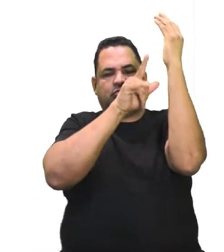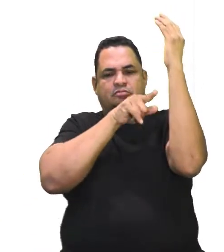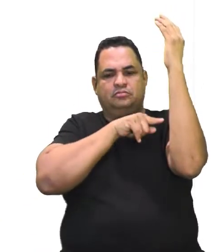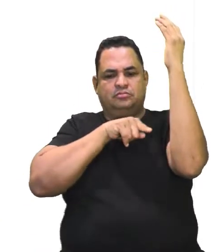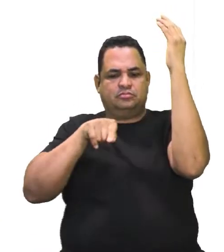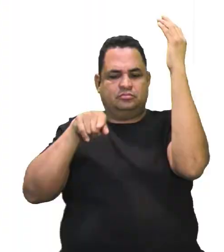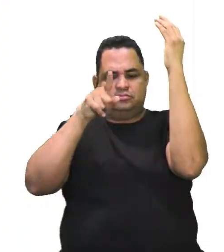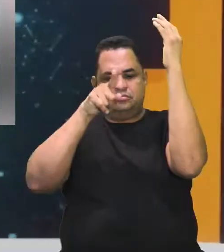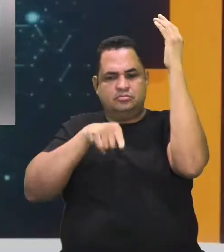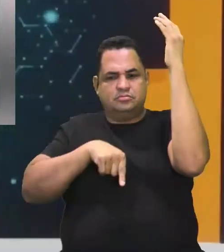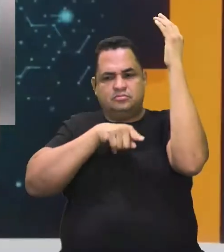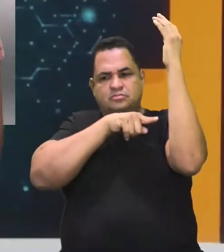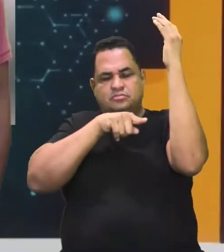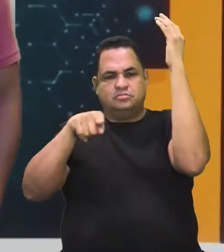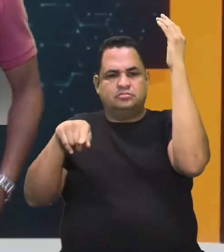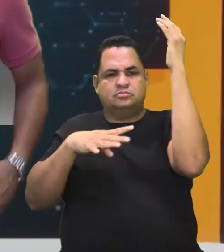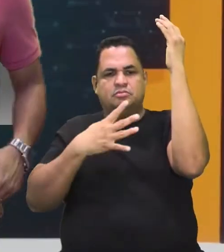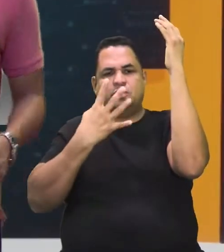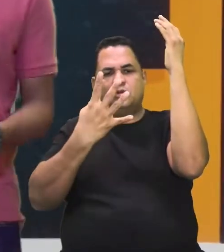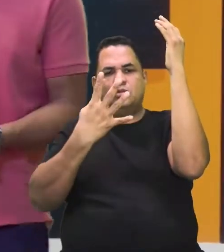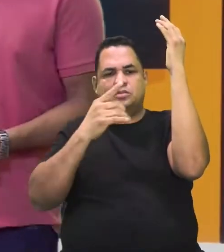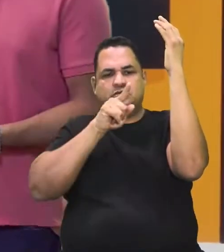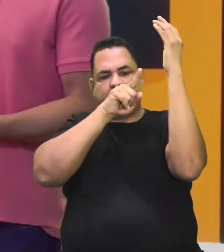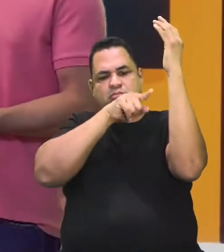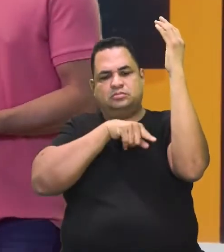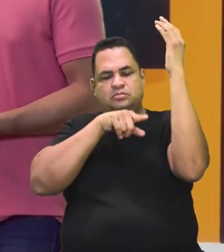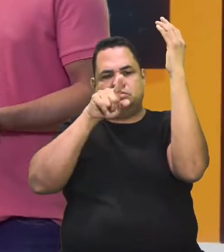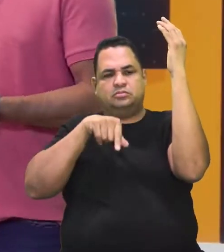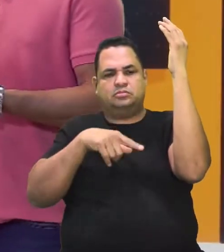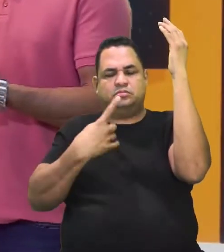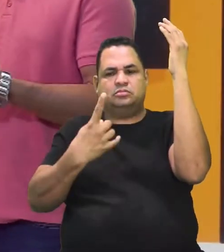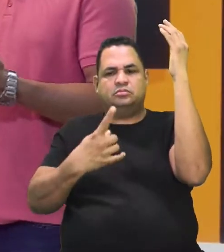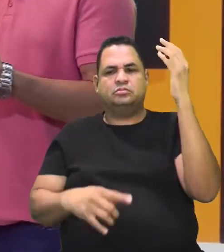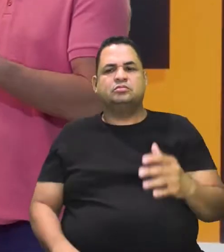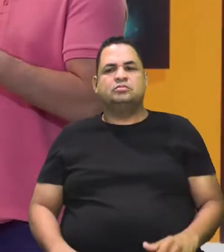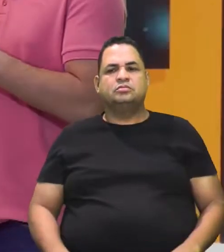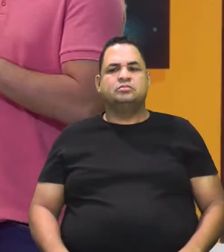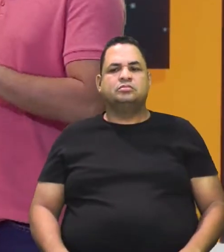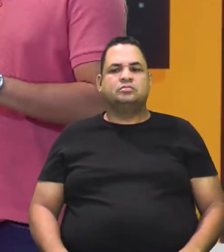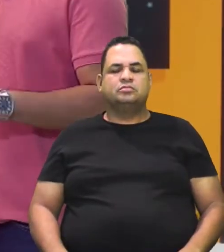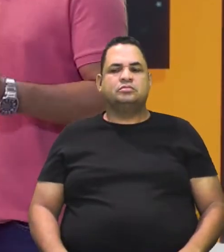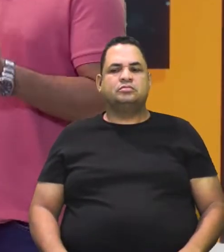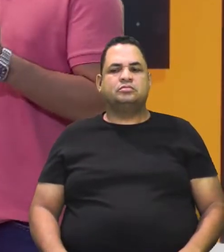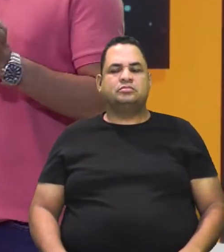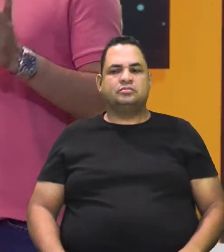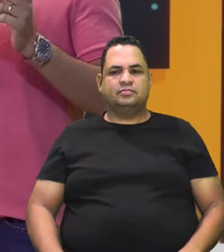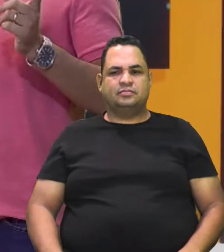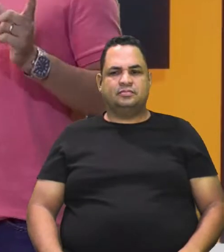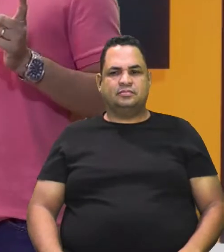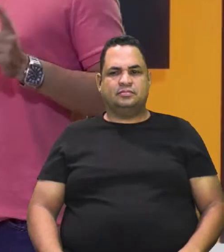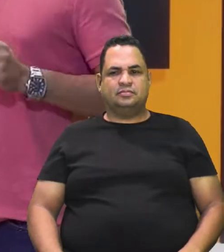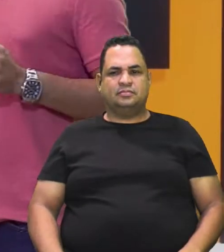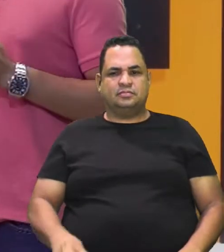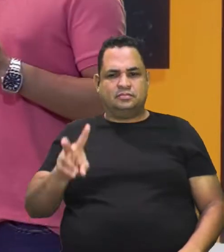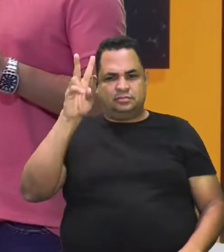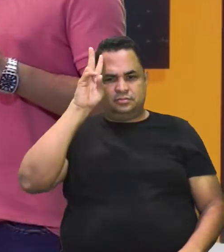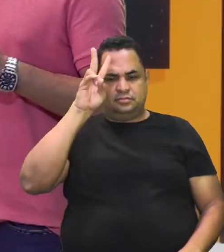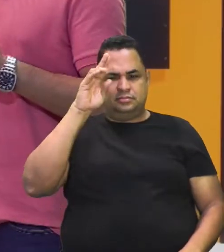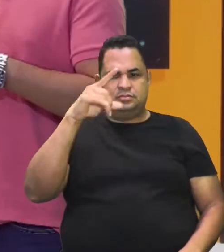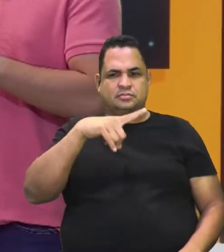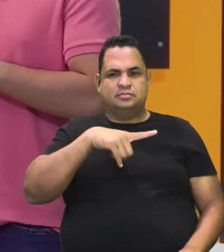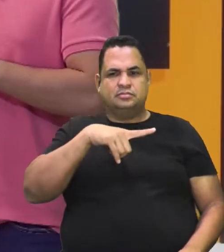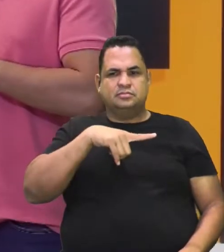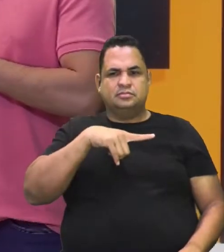divide o nosso plano cartesiano em 4 quadrantes. E um deles é onde se encontra o ponto E. É só você lembrar,